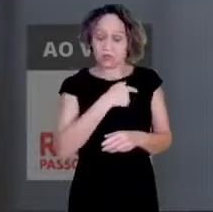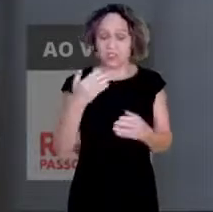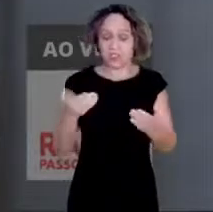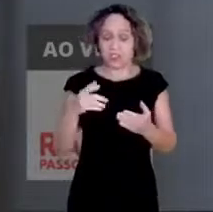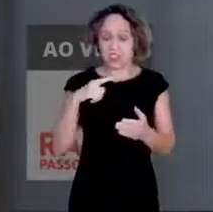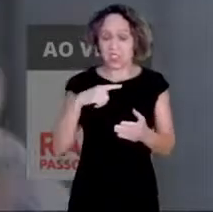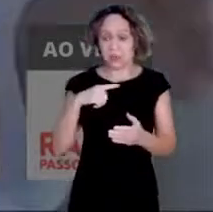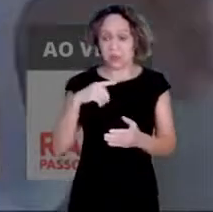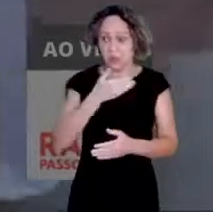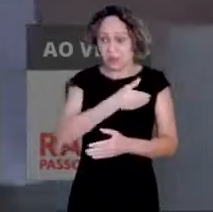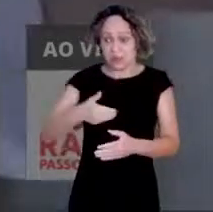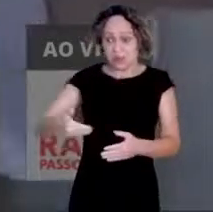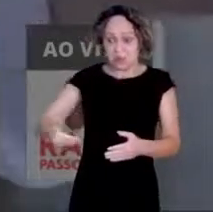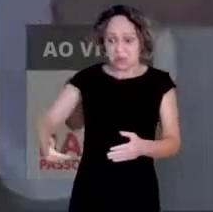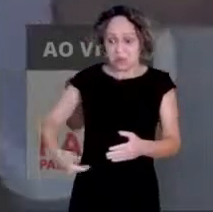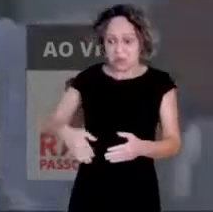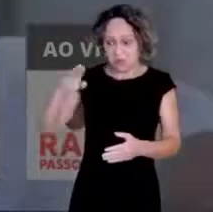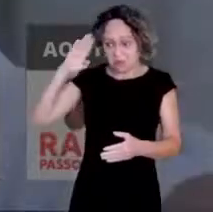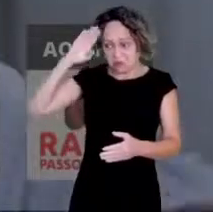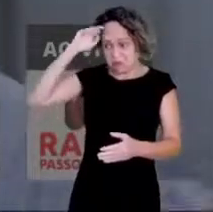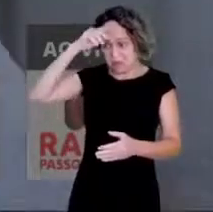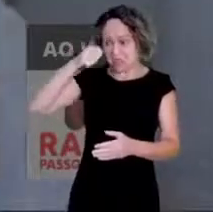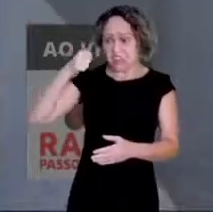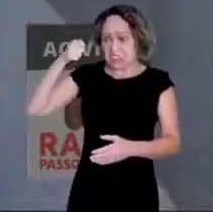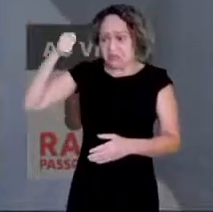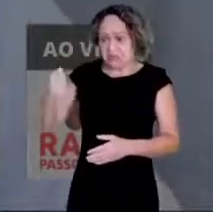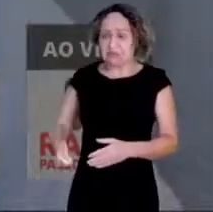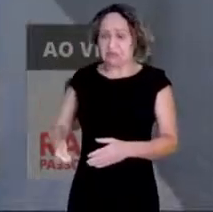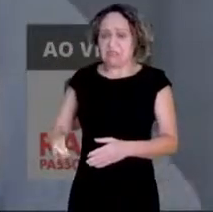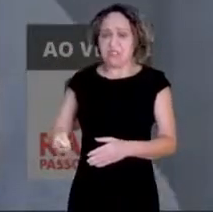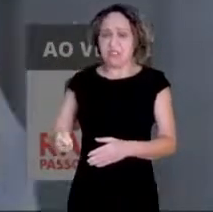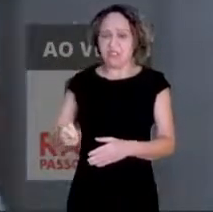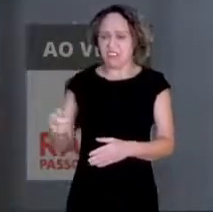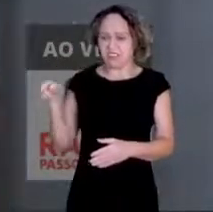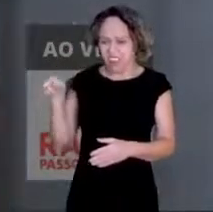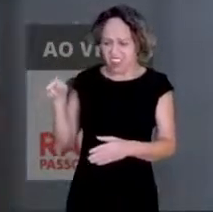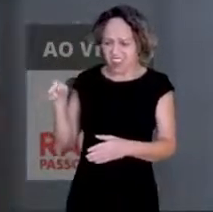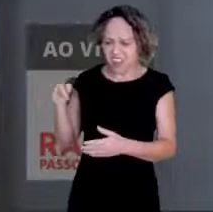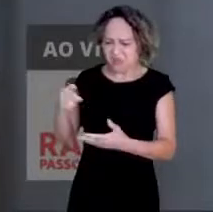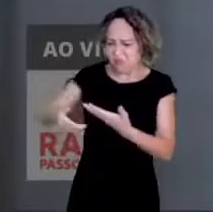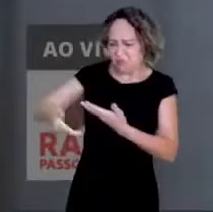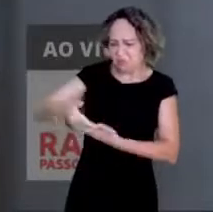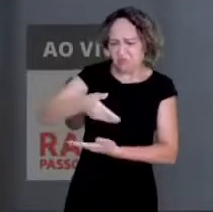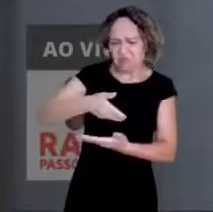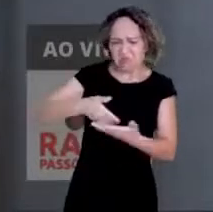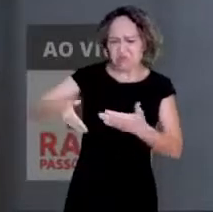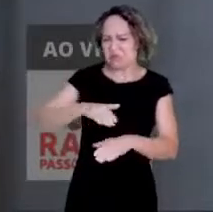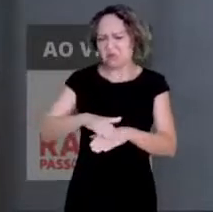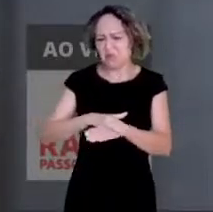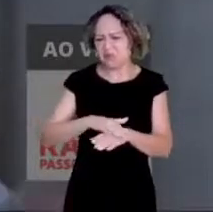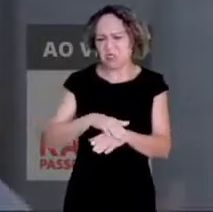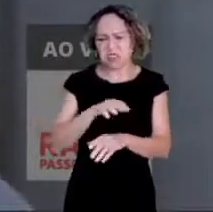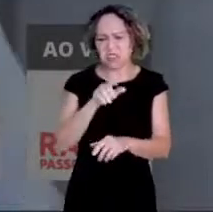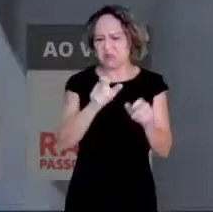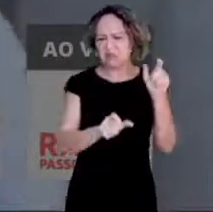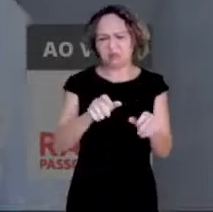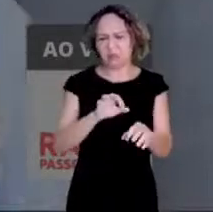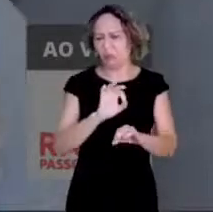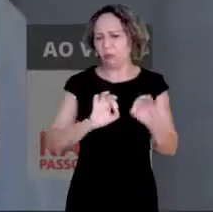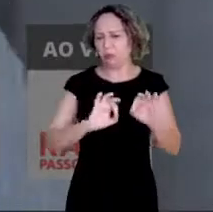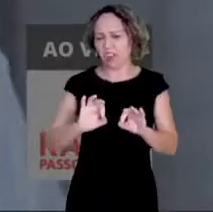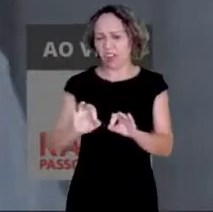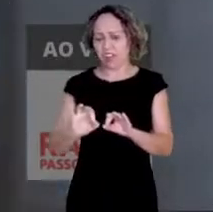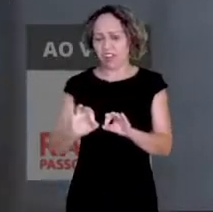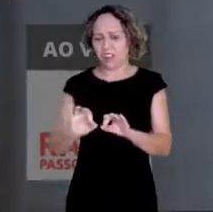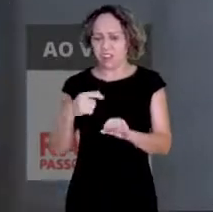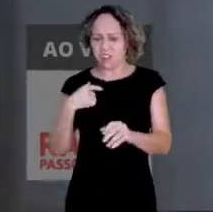é importante que a gente fale com a Câmara de Vereadores, é importante que a gente fale com os prefeitos, é importante que a gente fale com os sindicatos, para